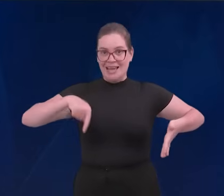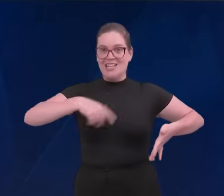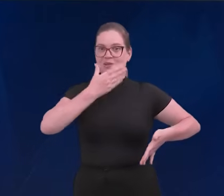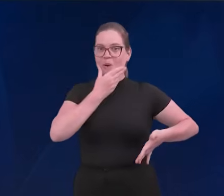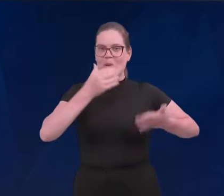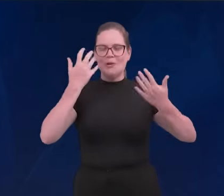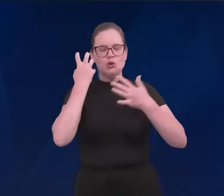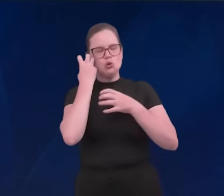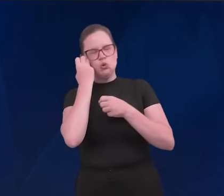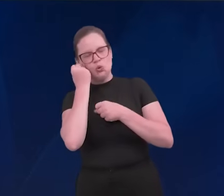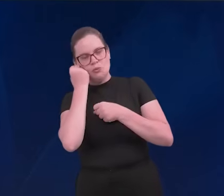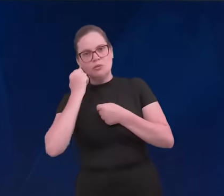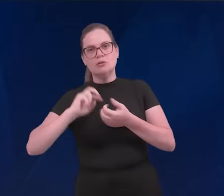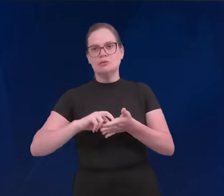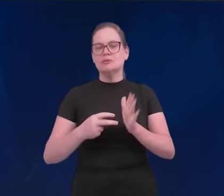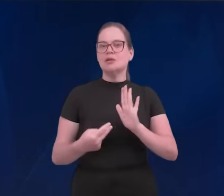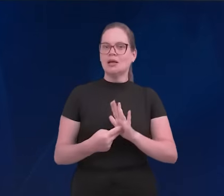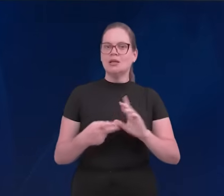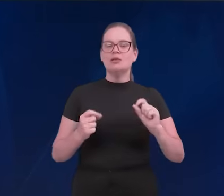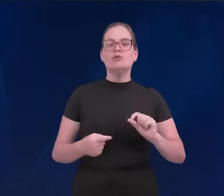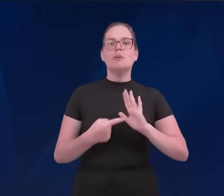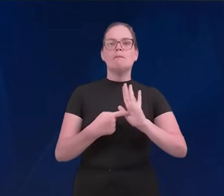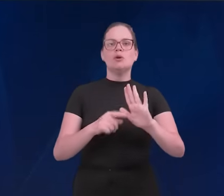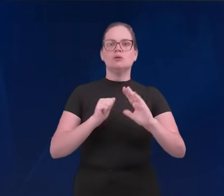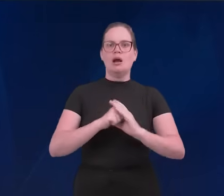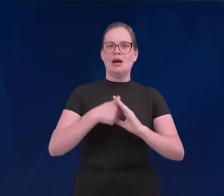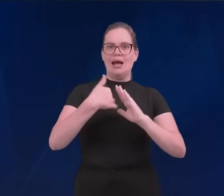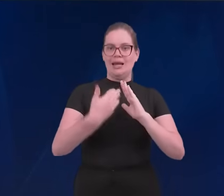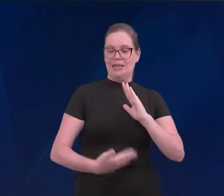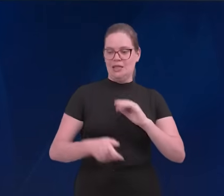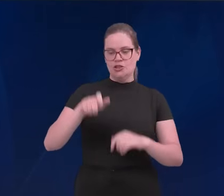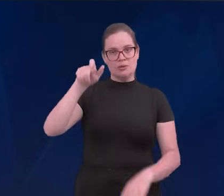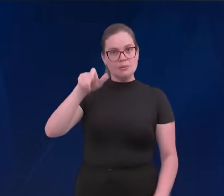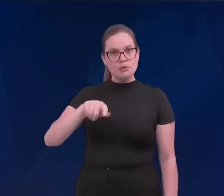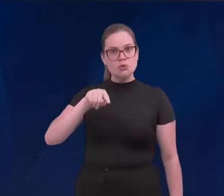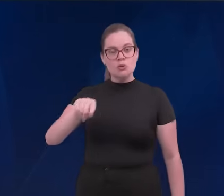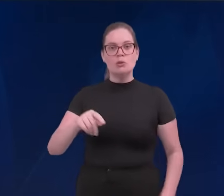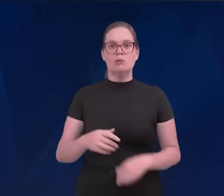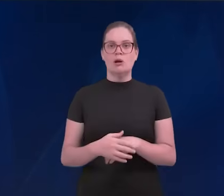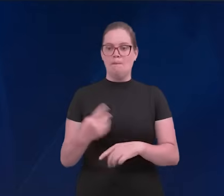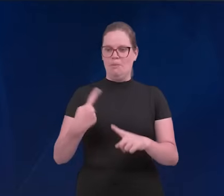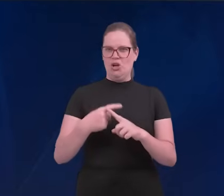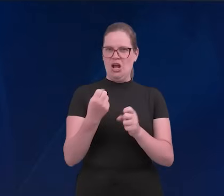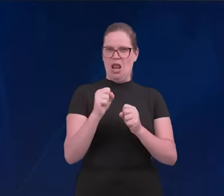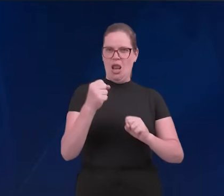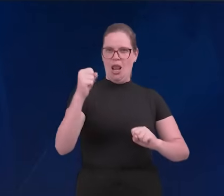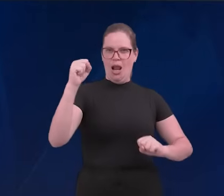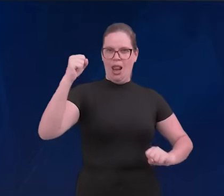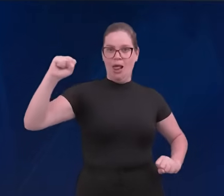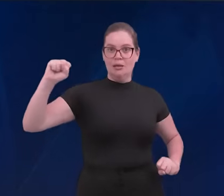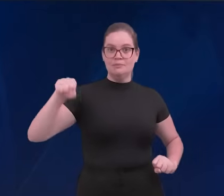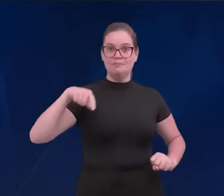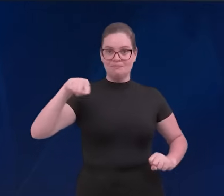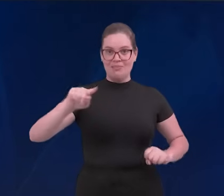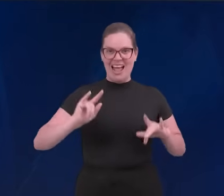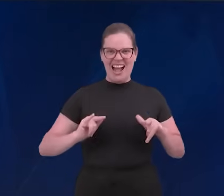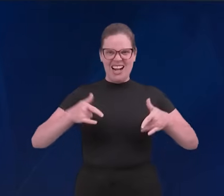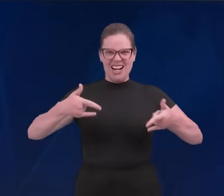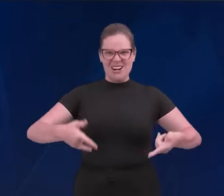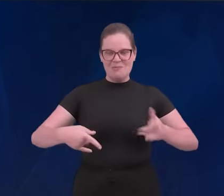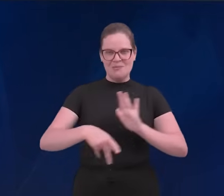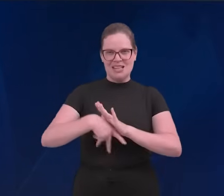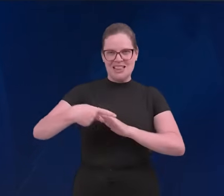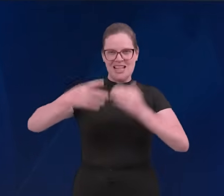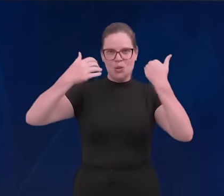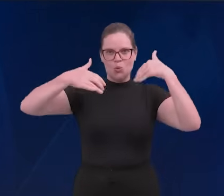revelam o verdadeiro significado que caracterizava a sua pessoa. A cama deste gigante, deste